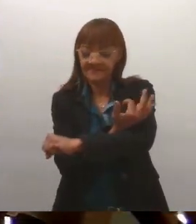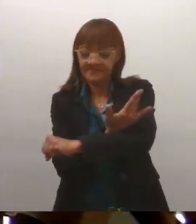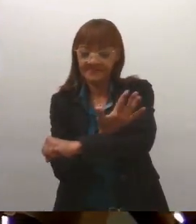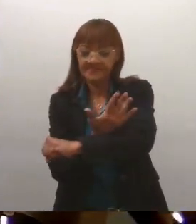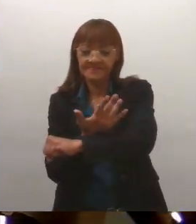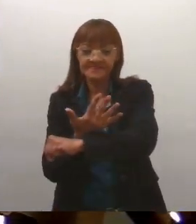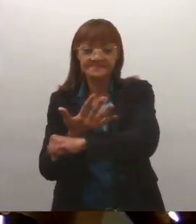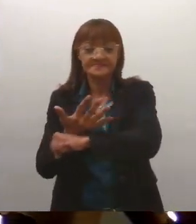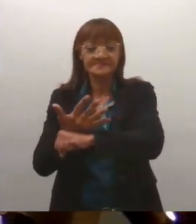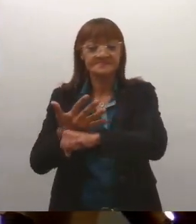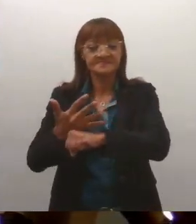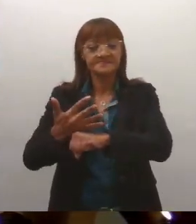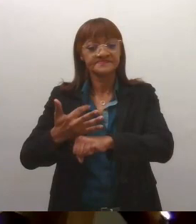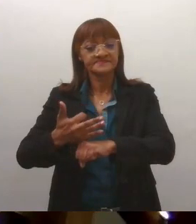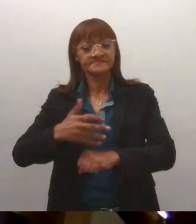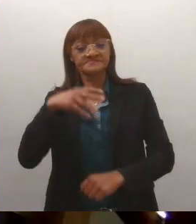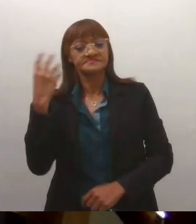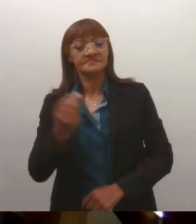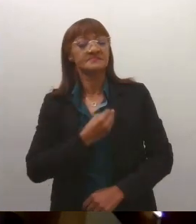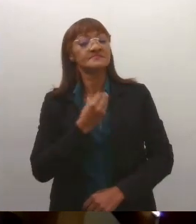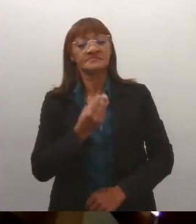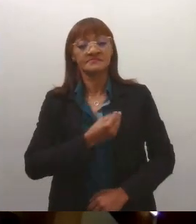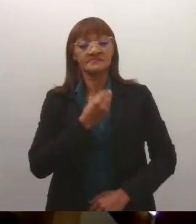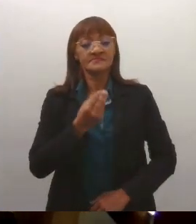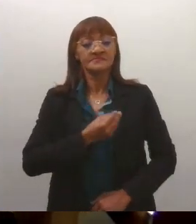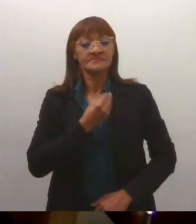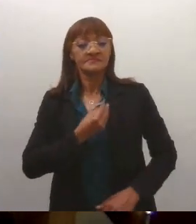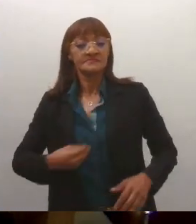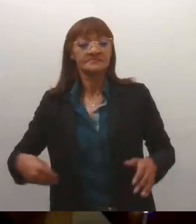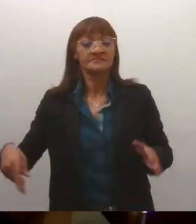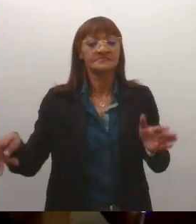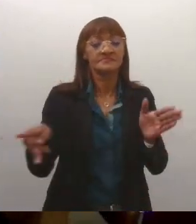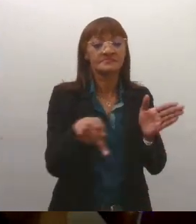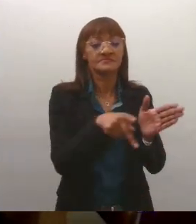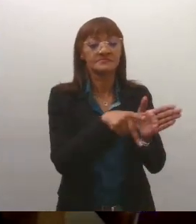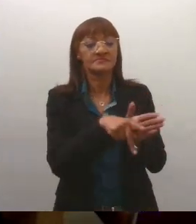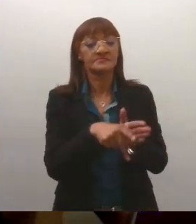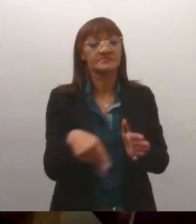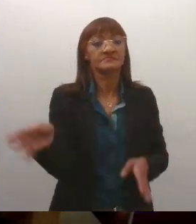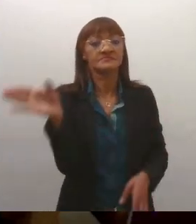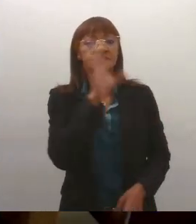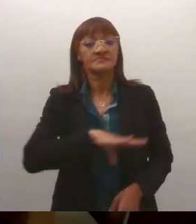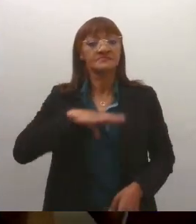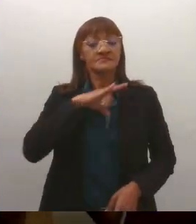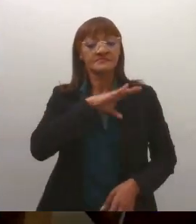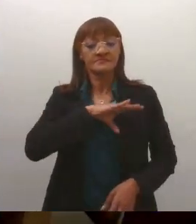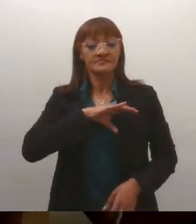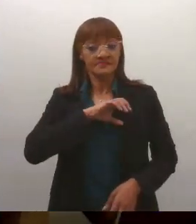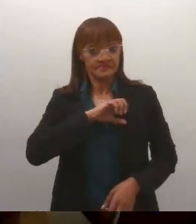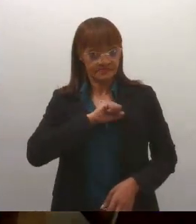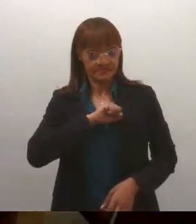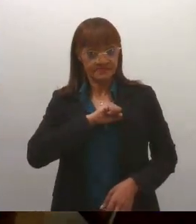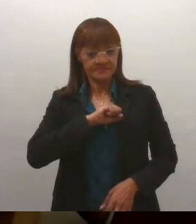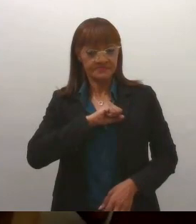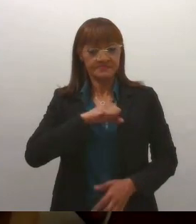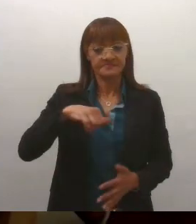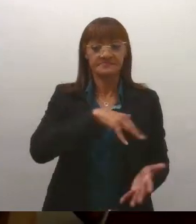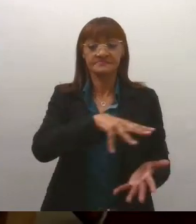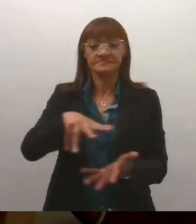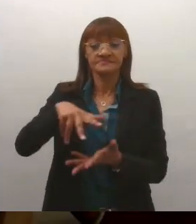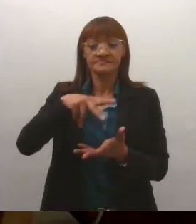vida, nossa vida no teu seio mais amor. Compadre amada, Iolanda, da sombra